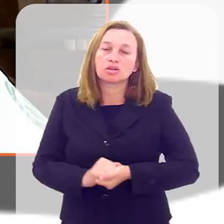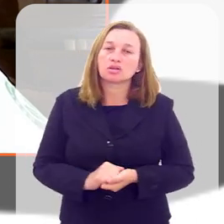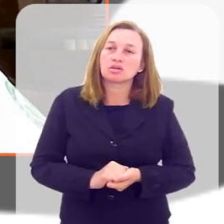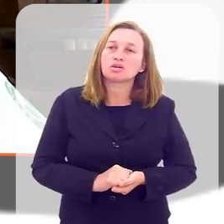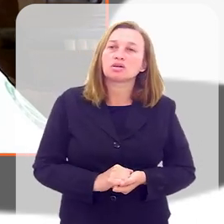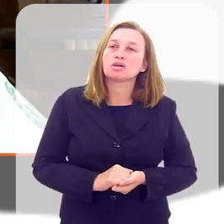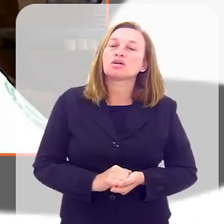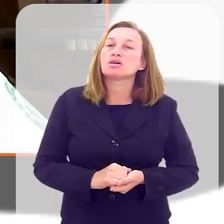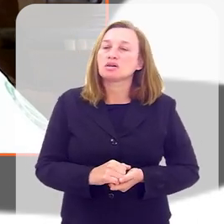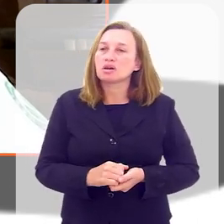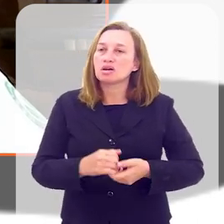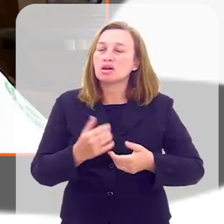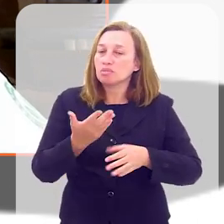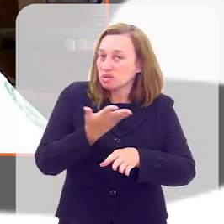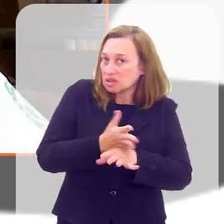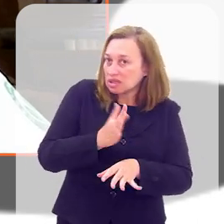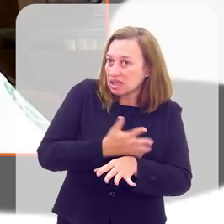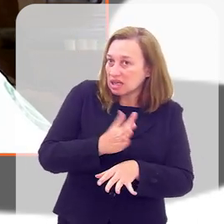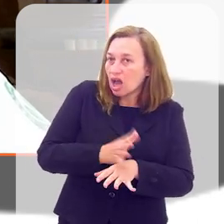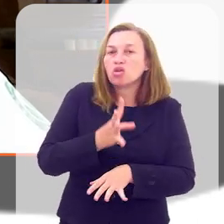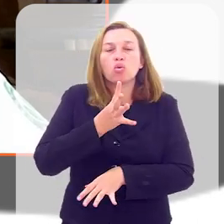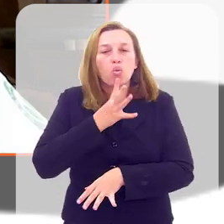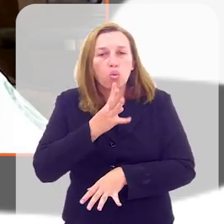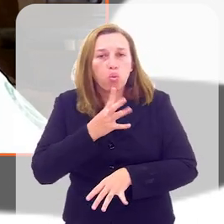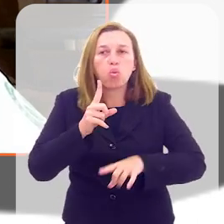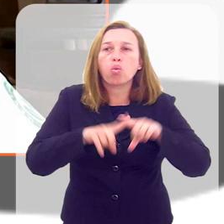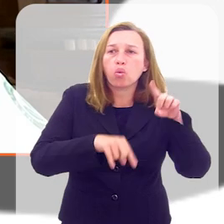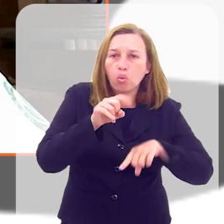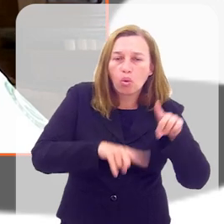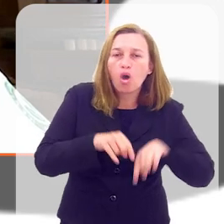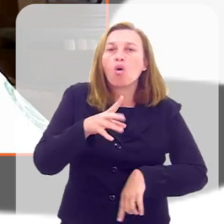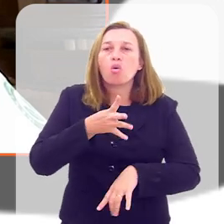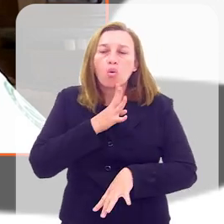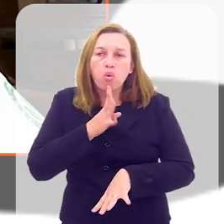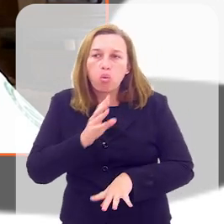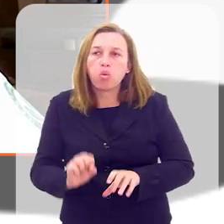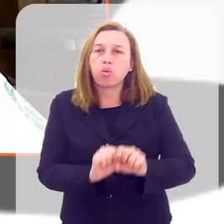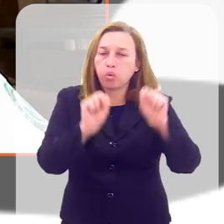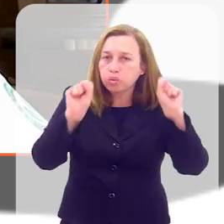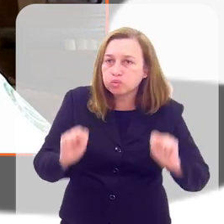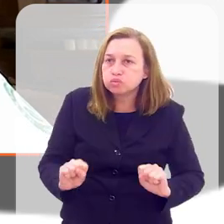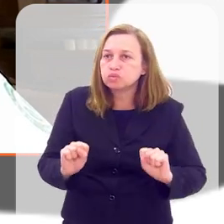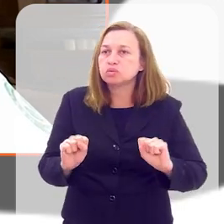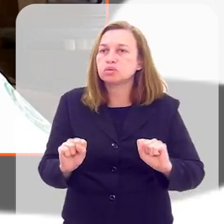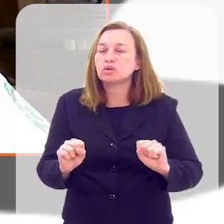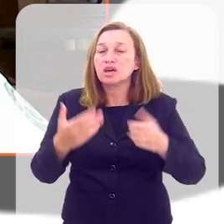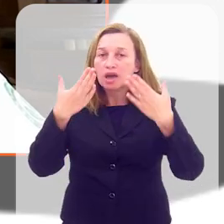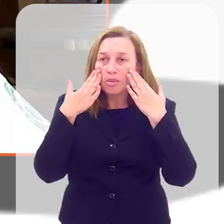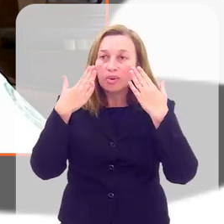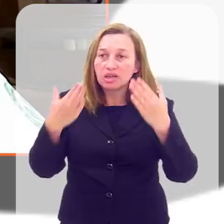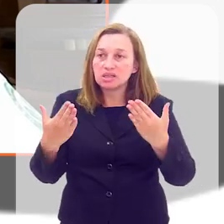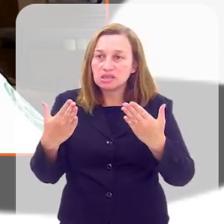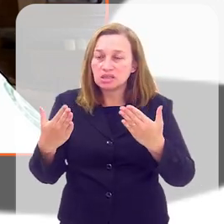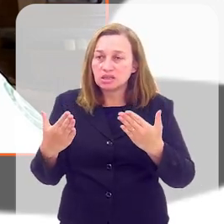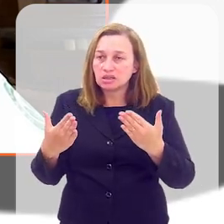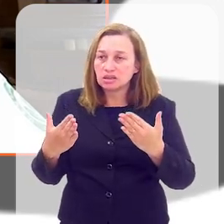então esse pessoal vai pessoal é treinado já conhece o material conhece o sistema e